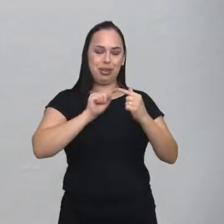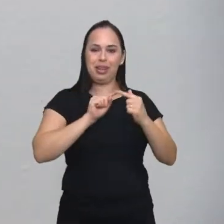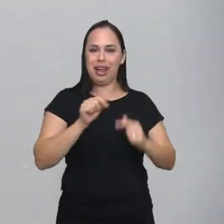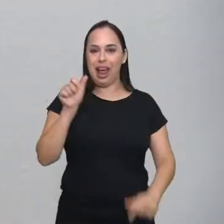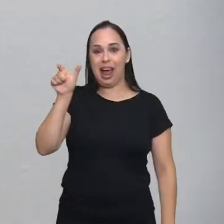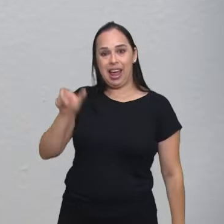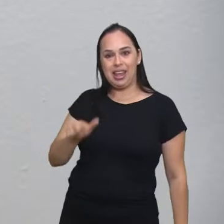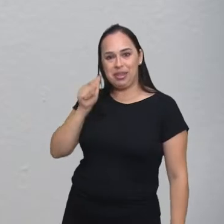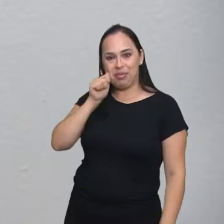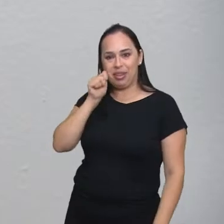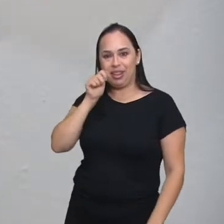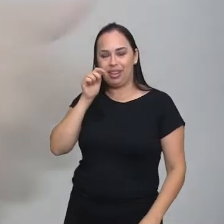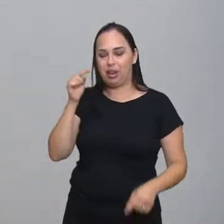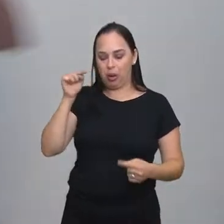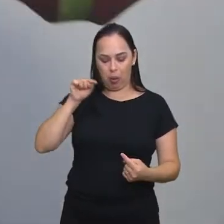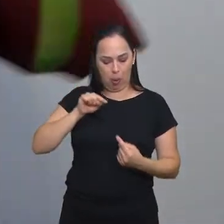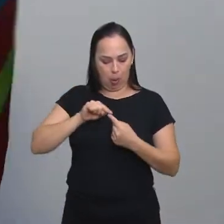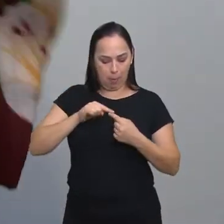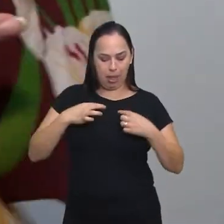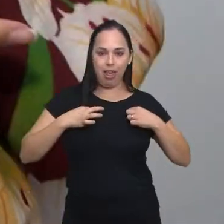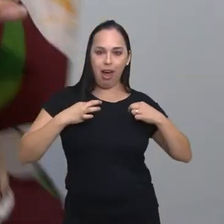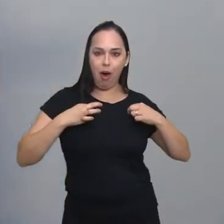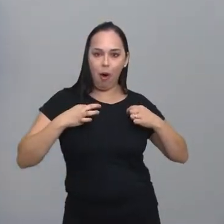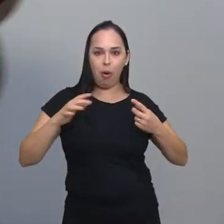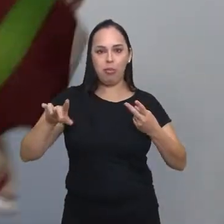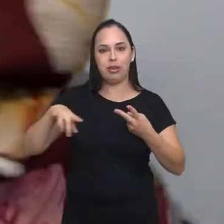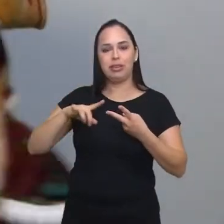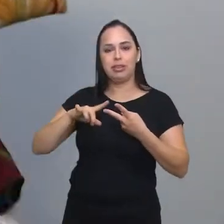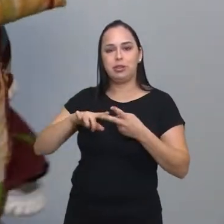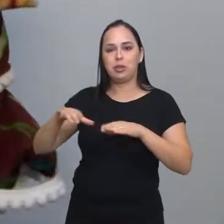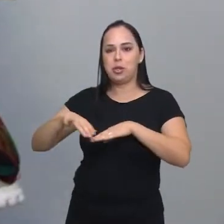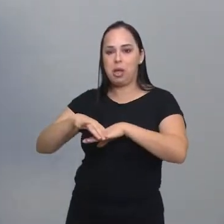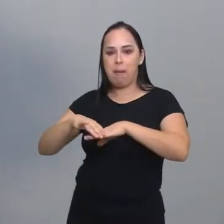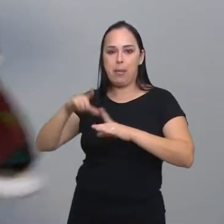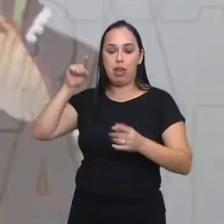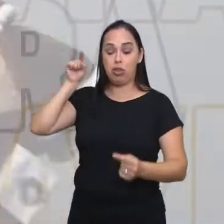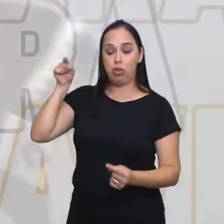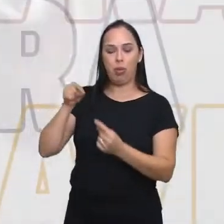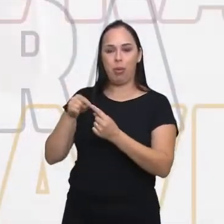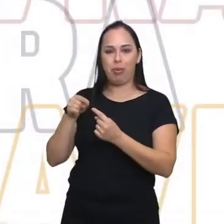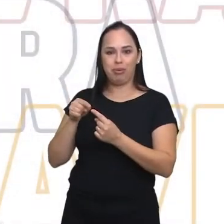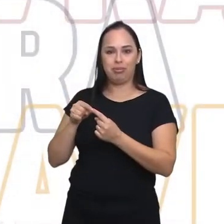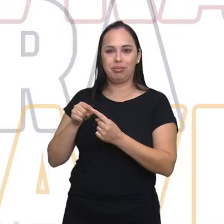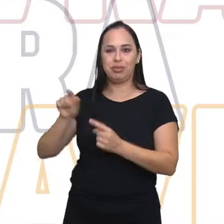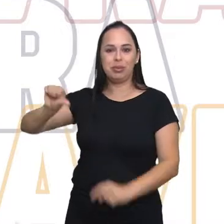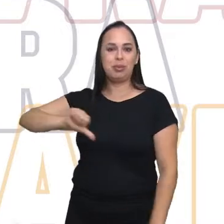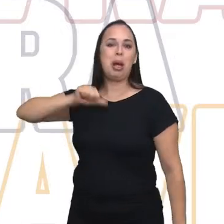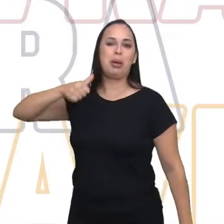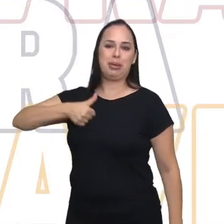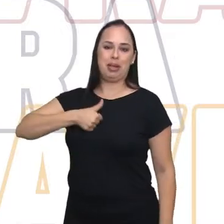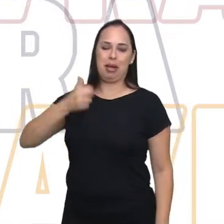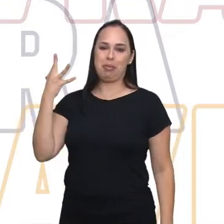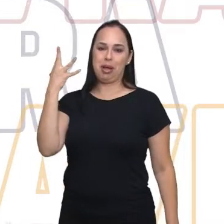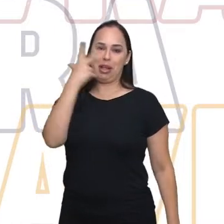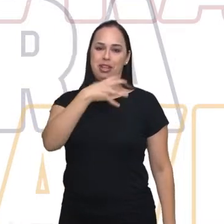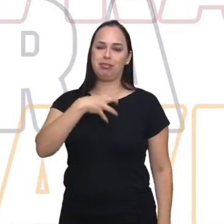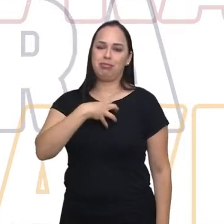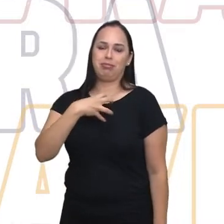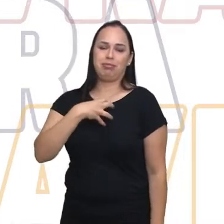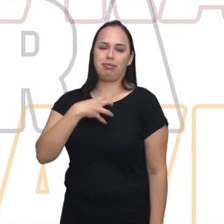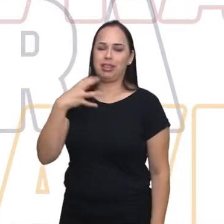pegam o lenço para combinar com a camiseta, para combinar com o sapato, né? Para elas ficarem mais